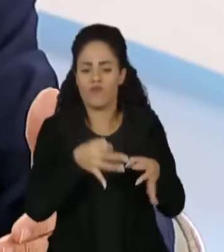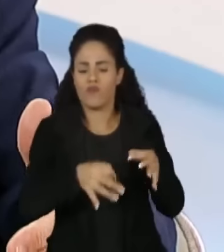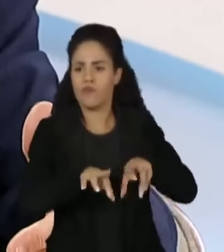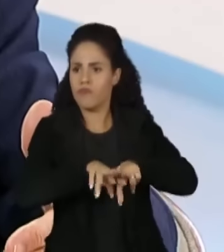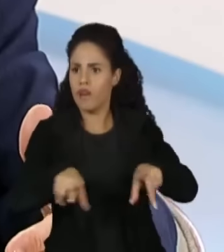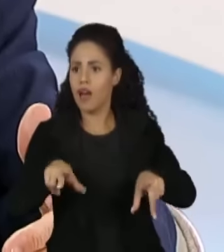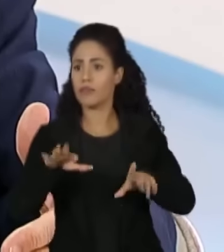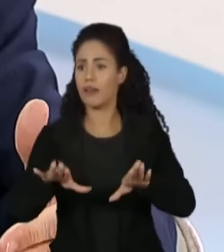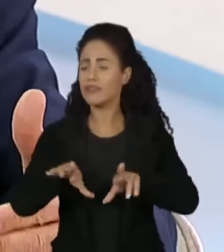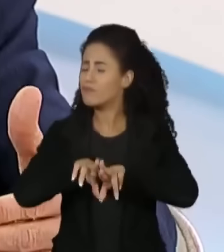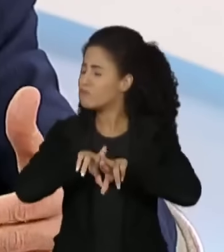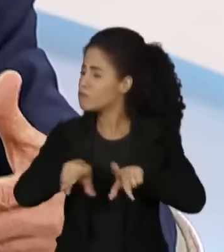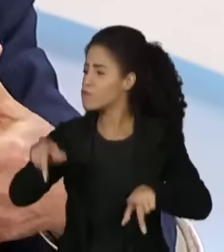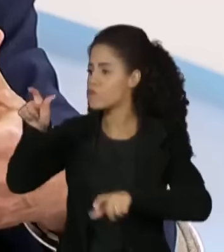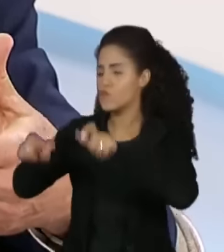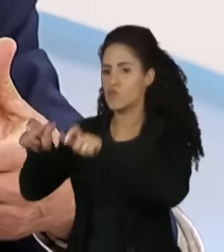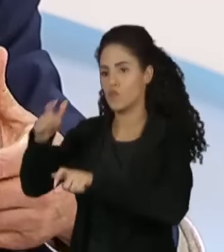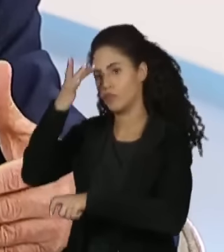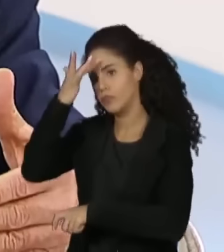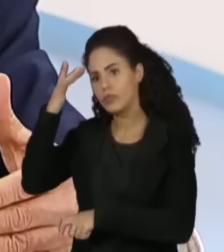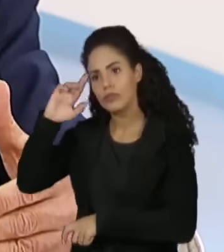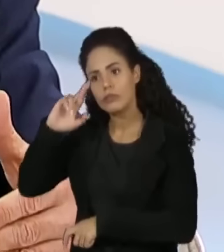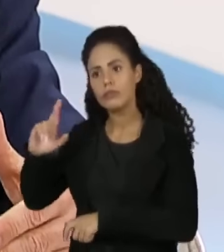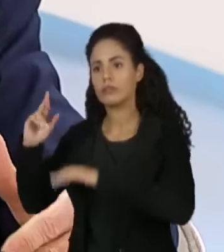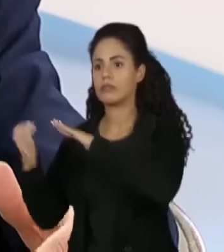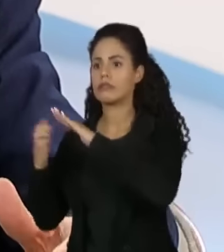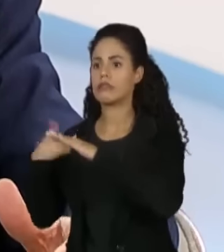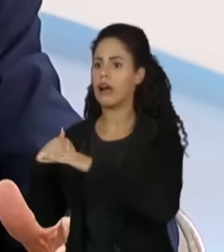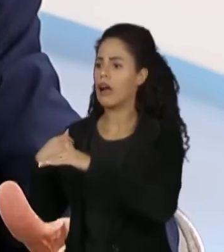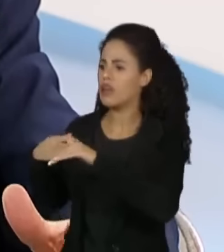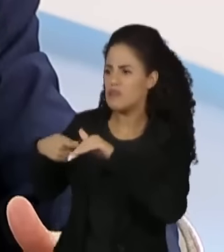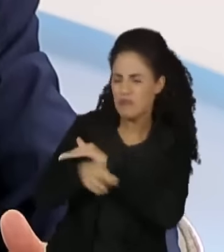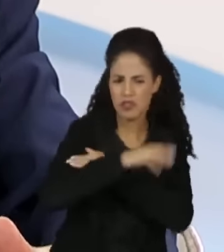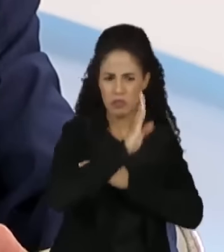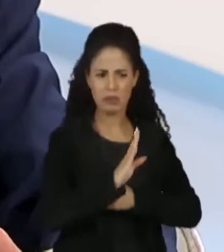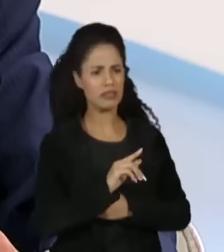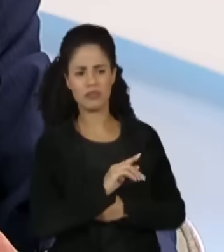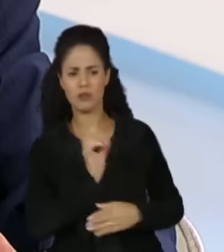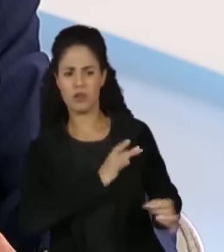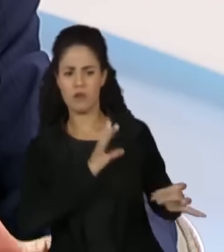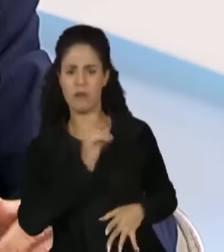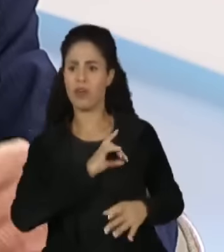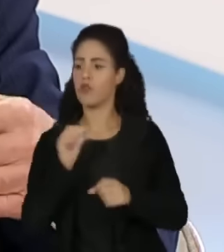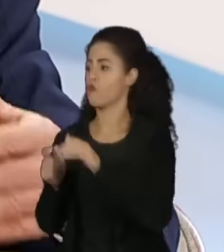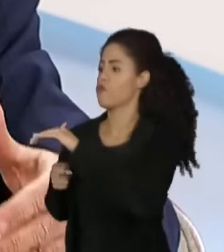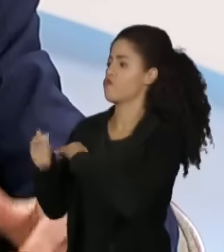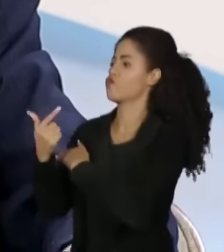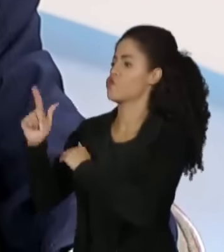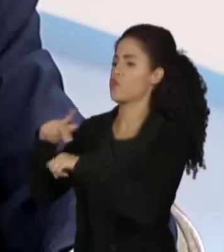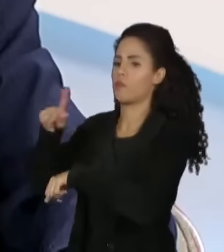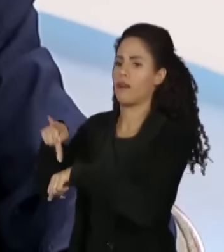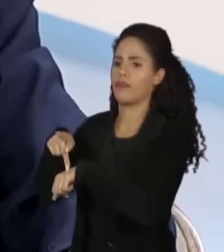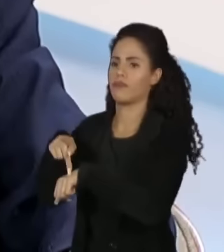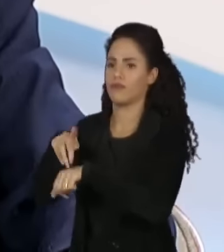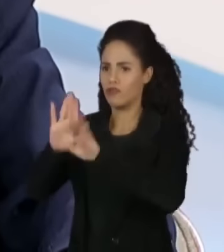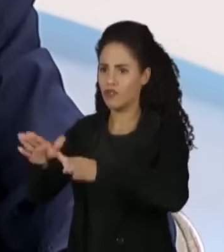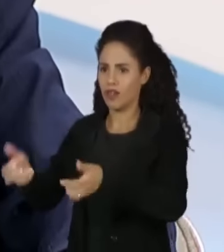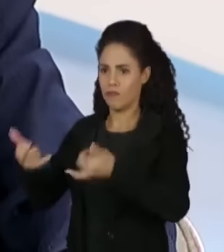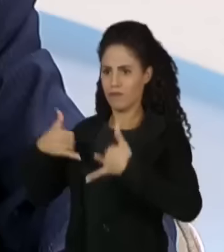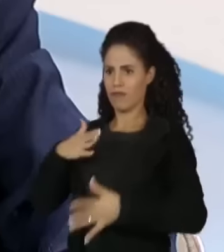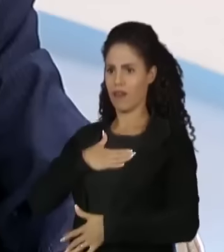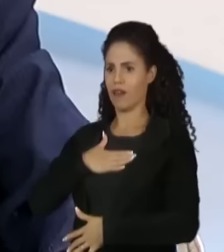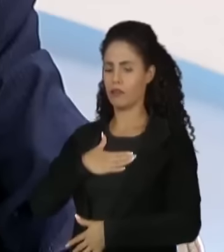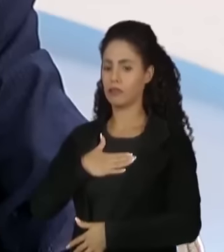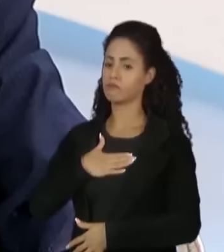mas muitos empresários, mesmo quando viajam, dizem: eu não invisto no Brasil porque eu tenho medo do passivo trabalhista. Eu já ouvi isso mais de uma vez e,